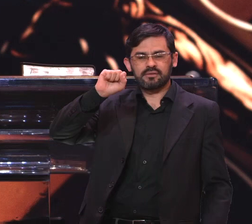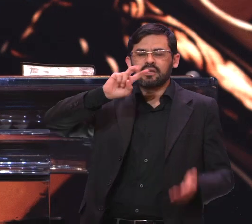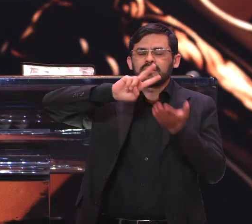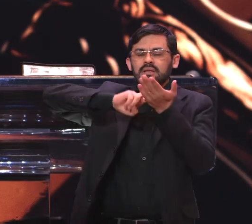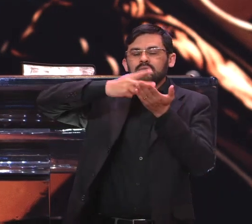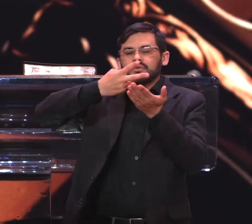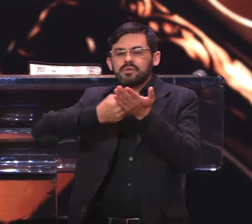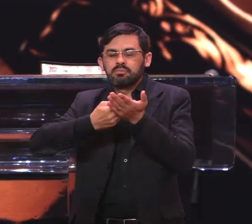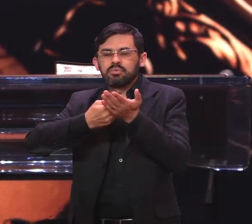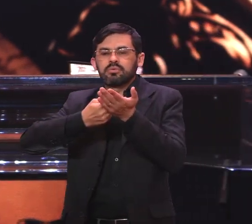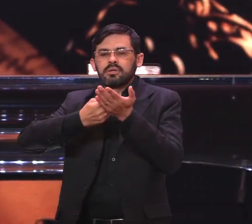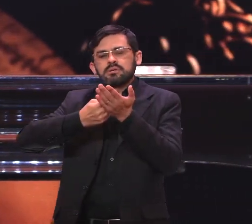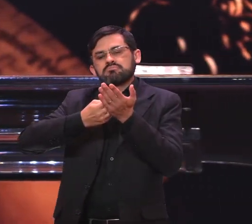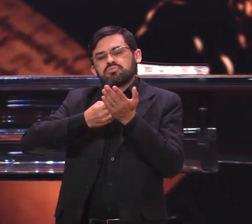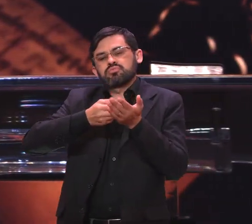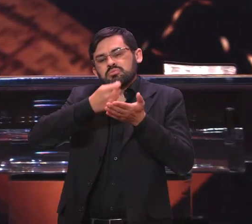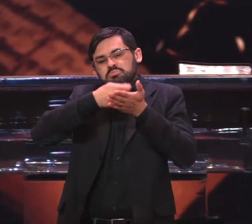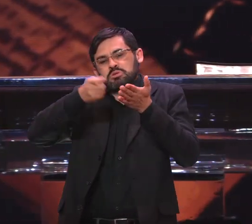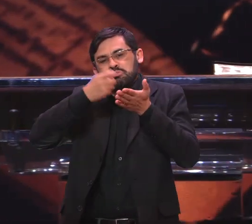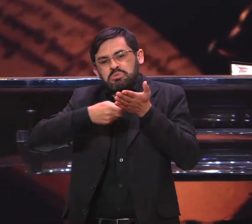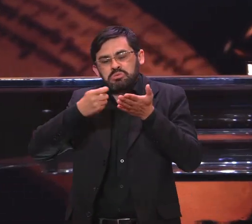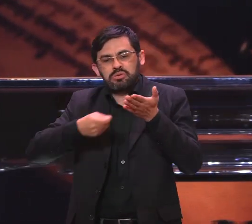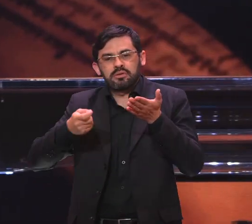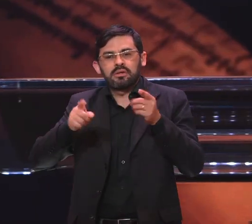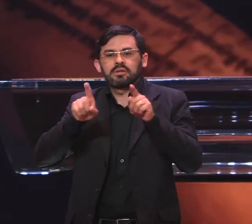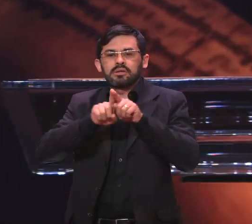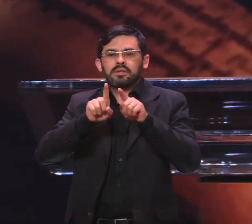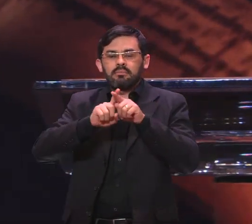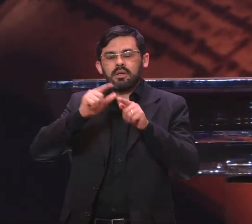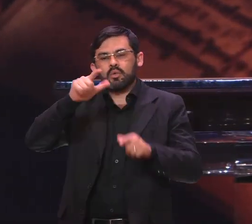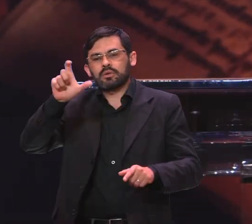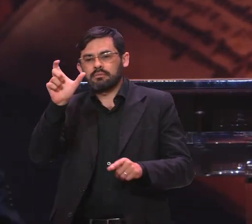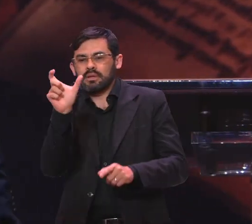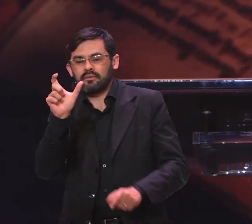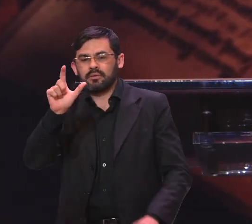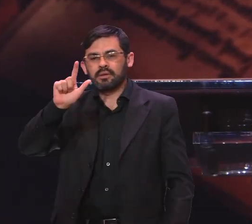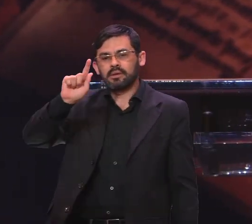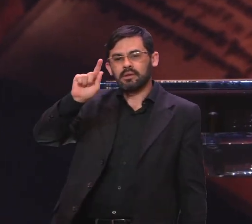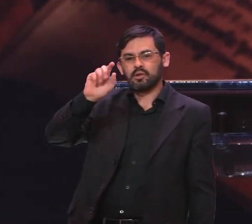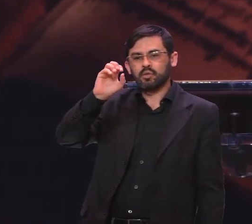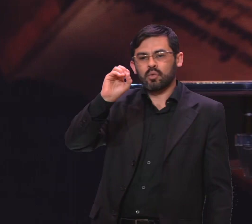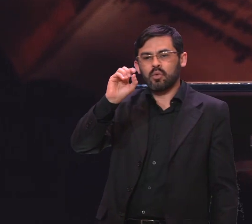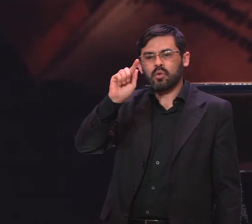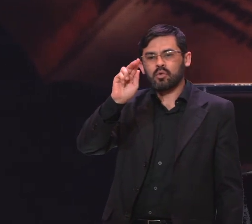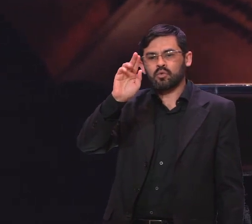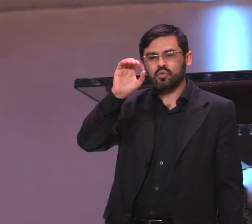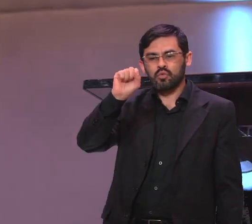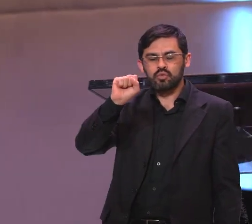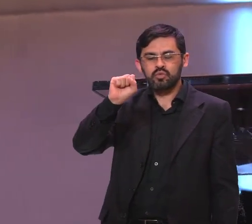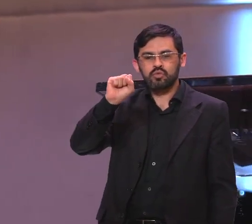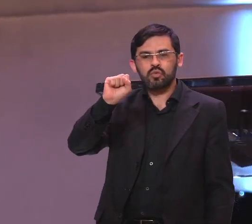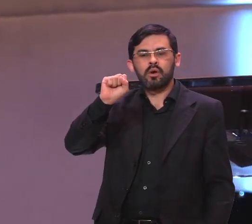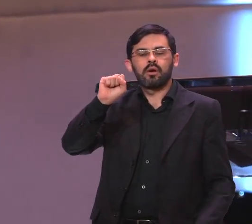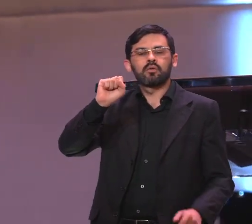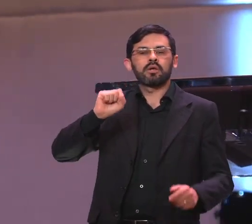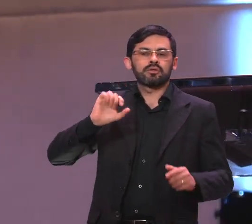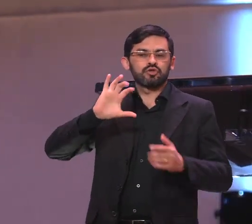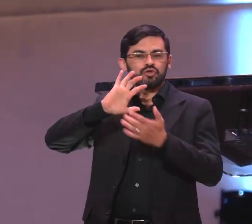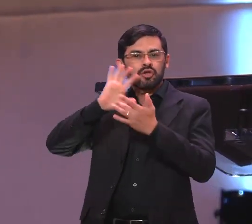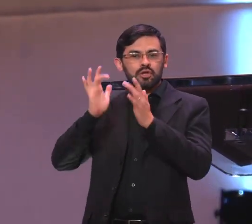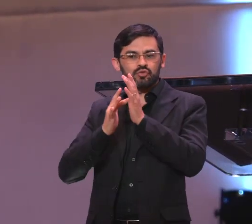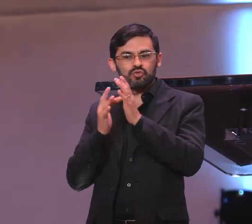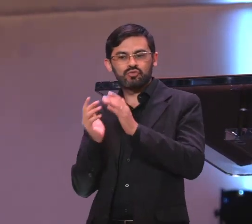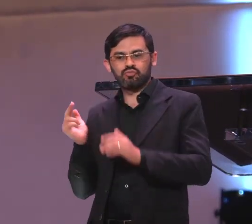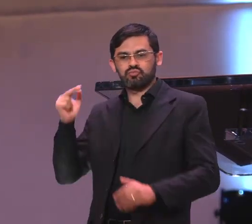escrituras. O outro termo é logos, que tem a ver com Jesus encarnado e normalmente